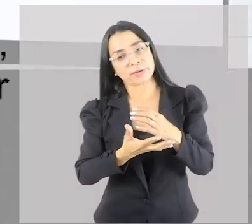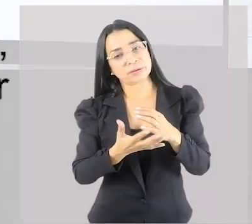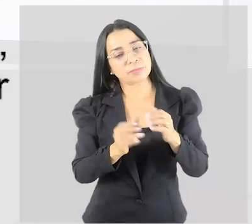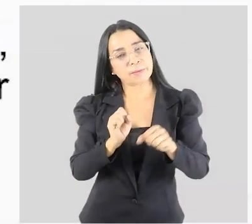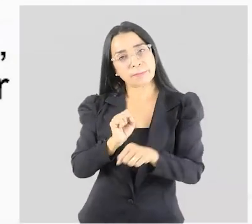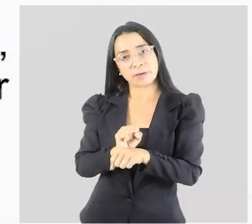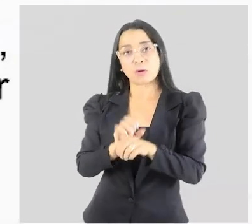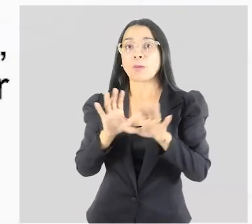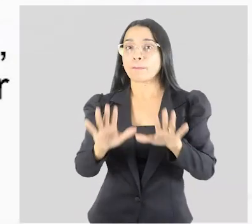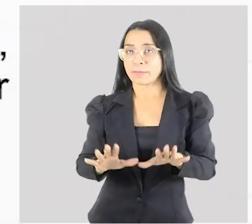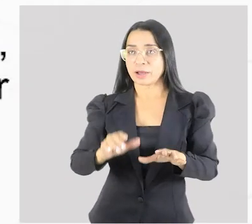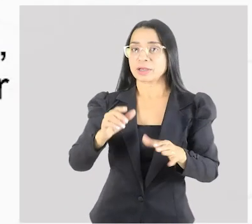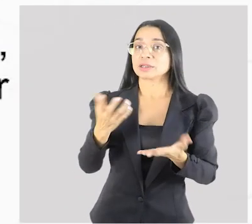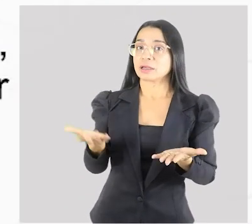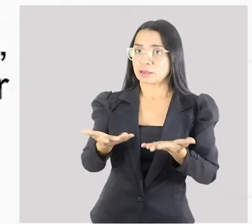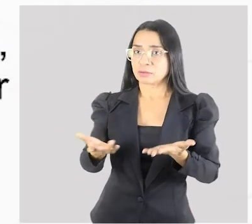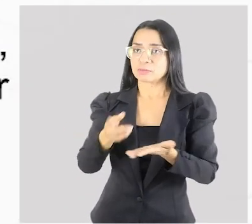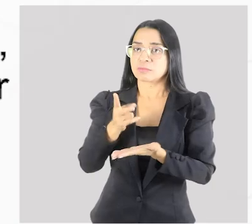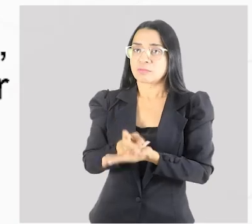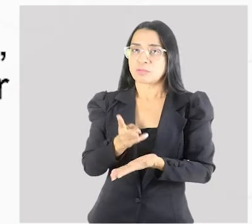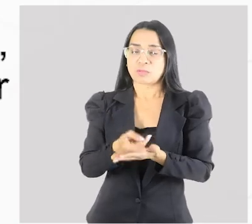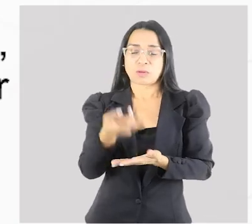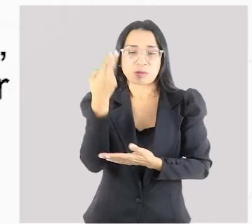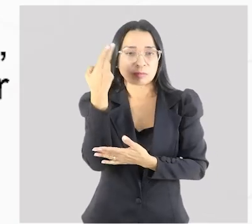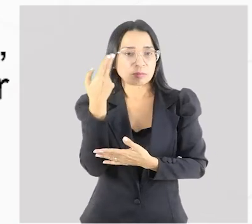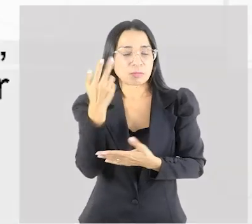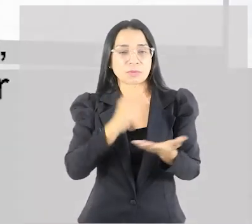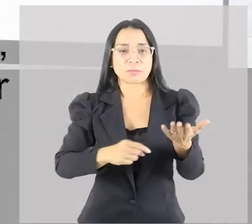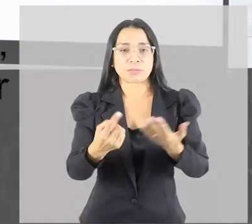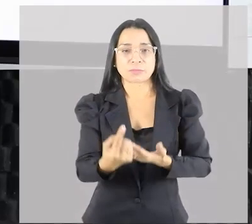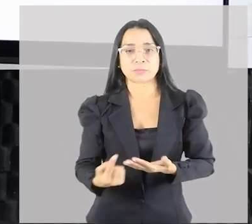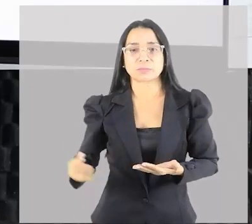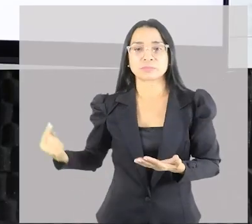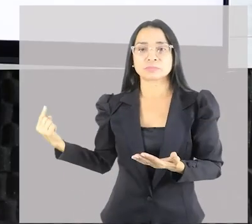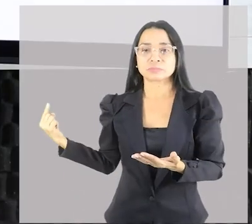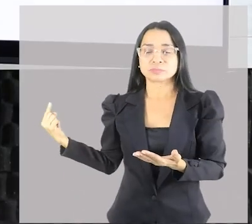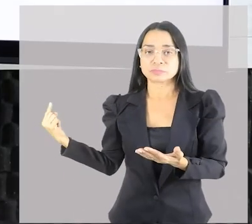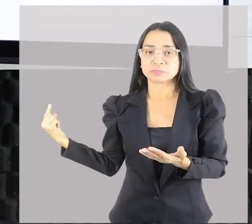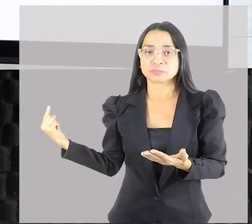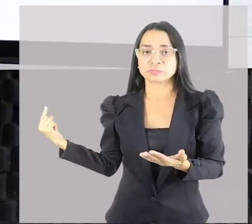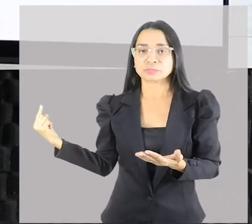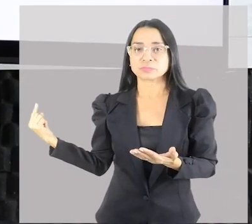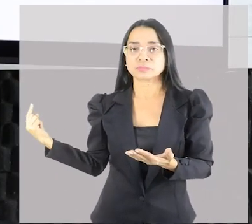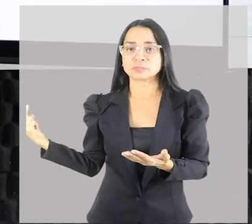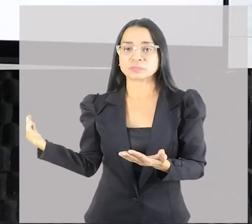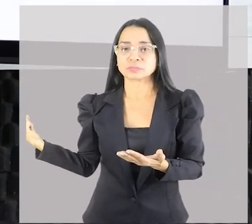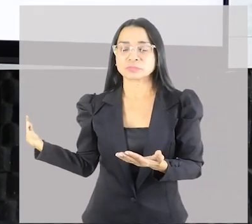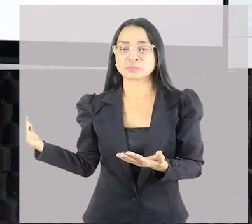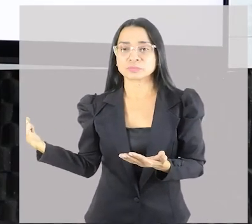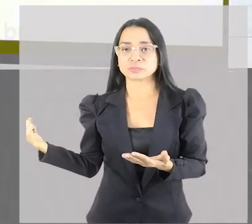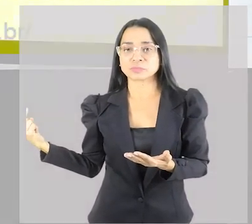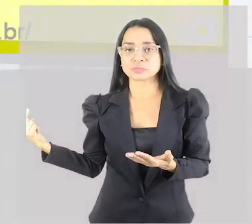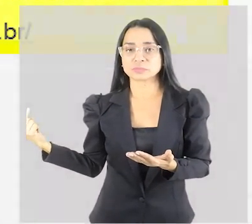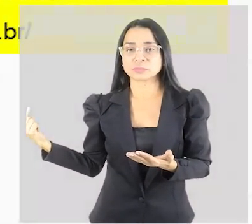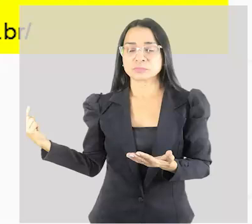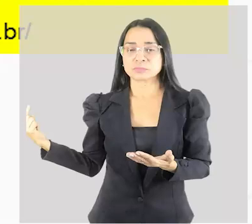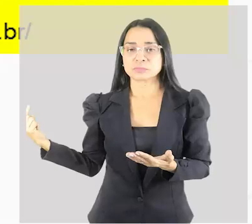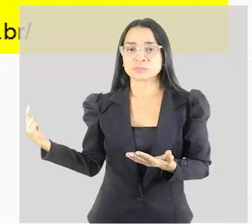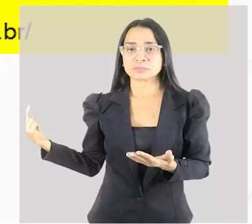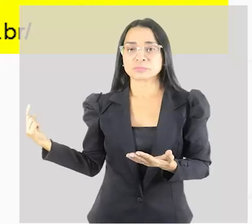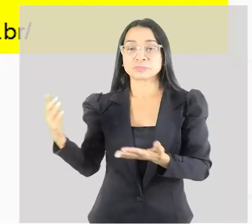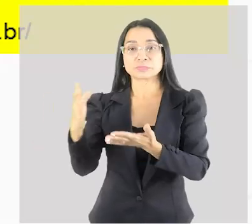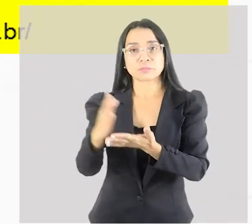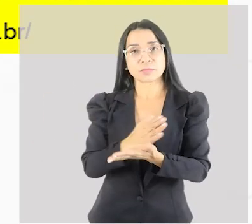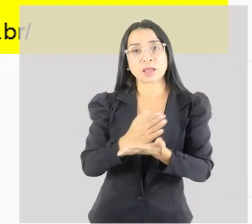vivos. A festa, eu já falei disso aqui várias vezes, esse slide está repetido, mas vamos lá. A dança do meu boi, para